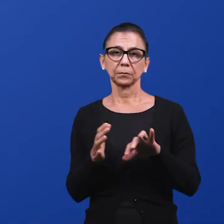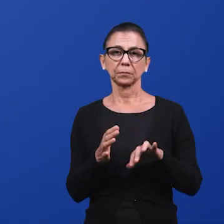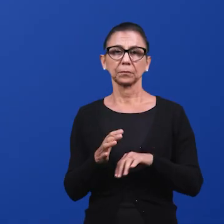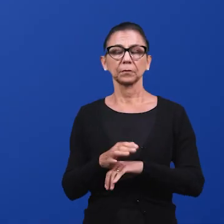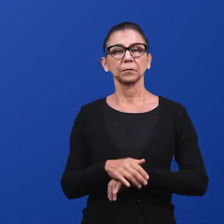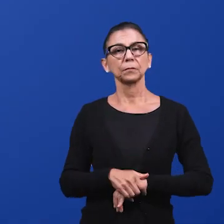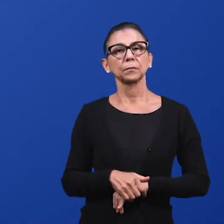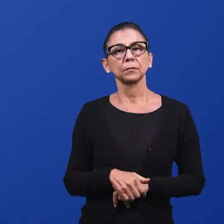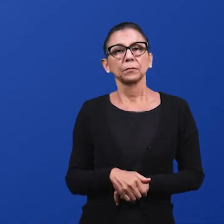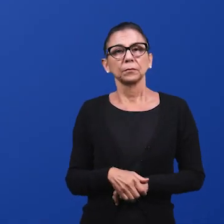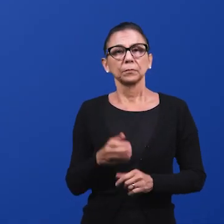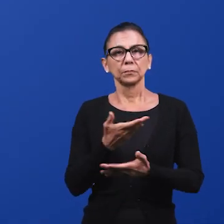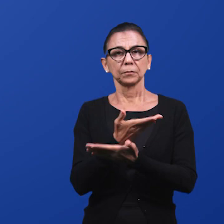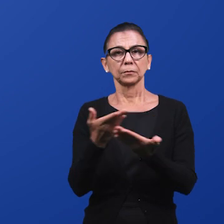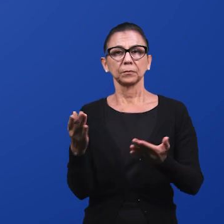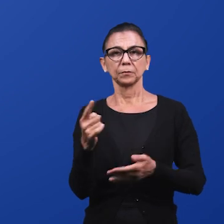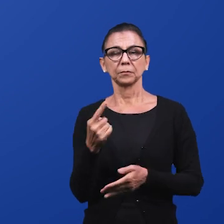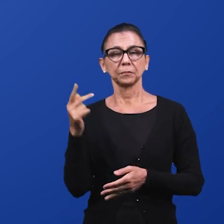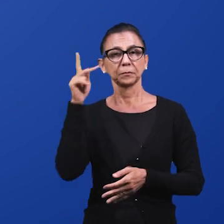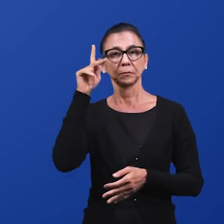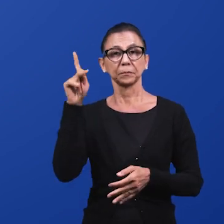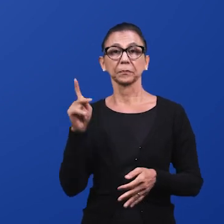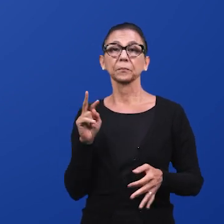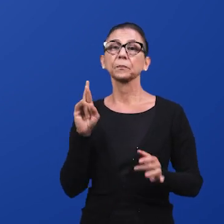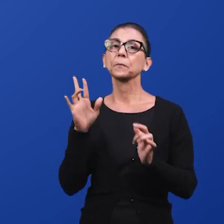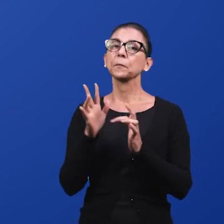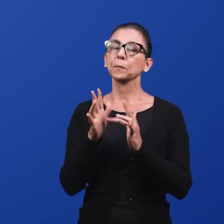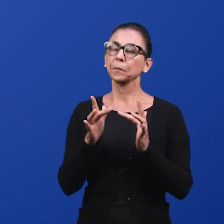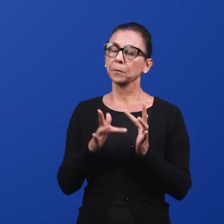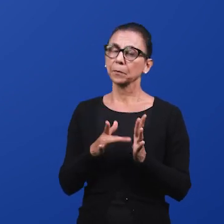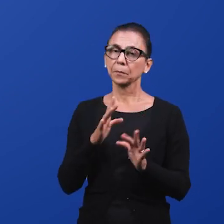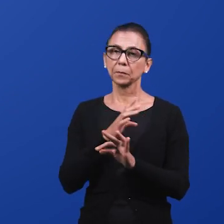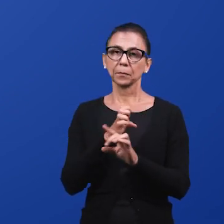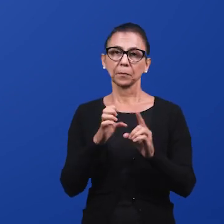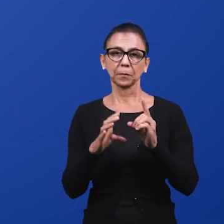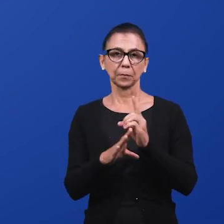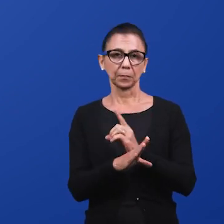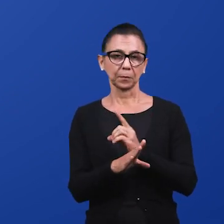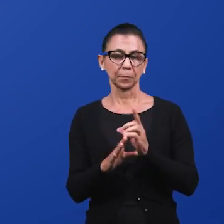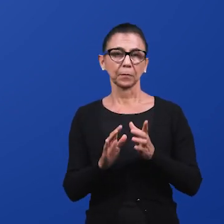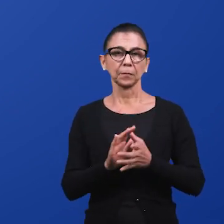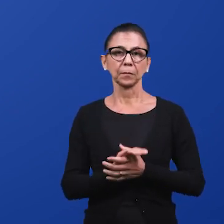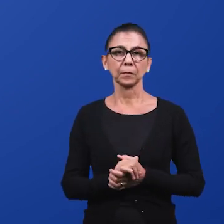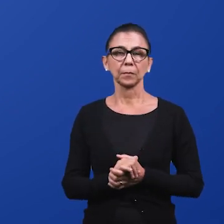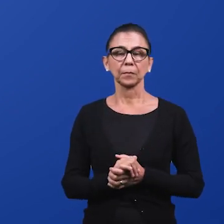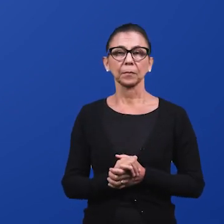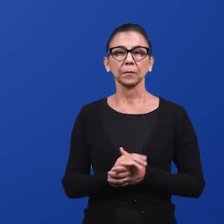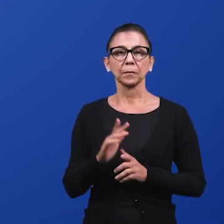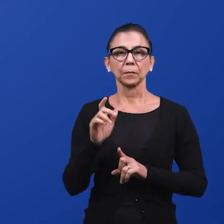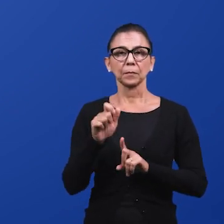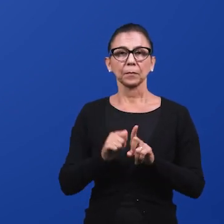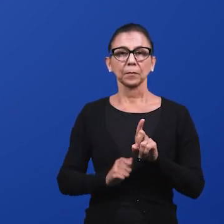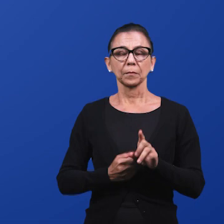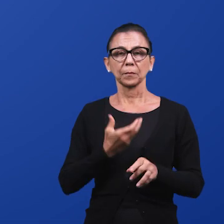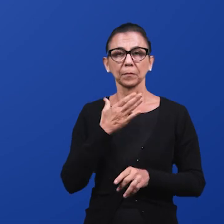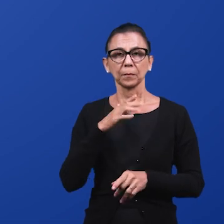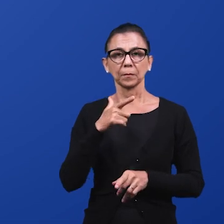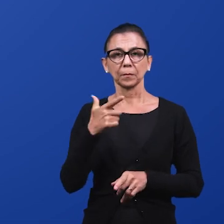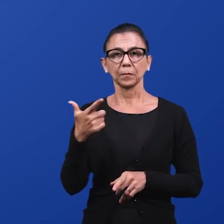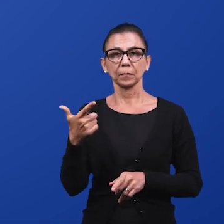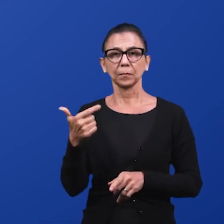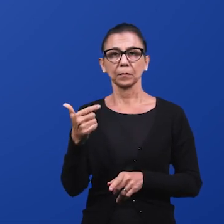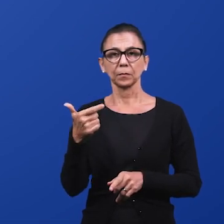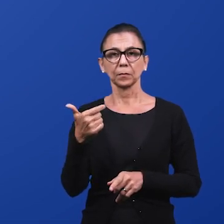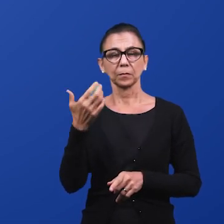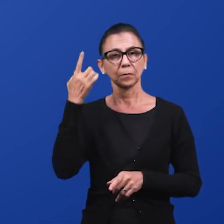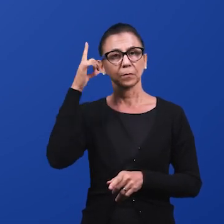assistir. Irmãos, nós queremos saudar a todos com a paz do Senhor Jesus. Essa Escola Bíblica Dominical é do dia 12 de dezembro de 2021.